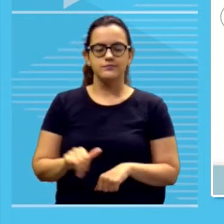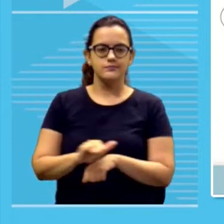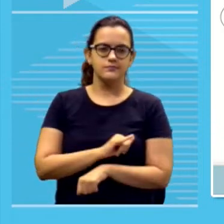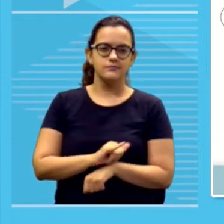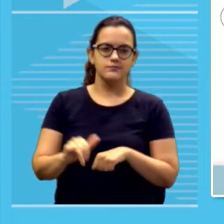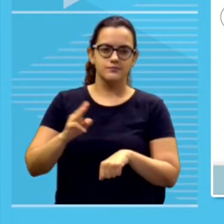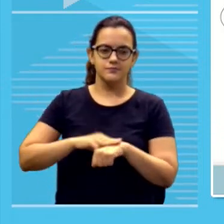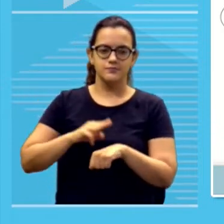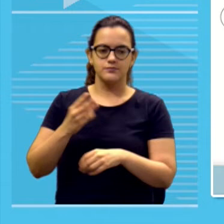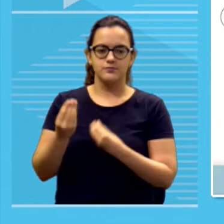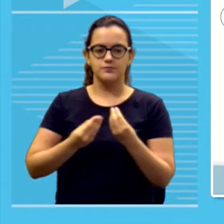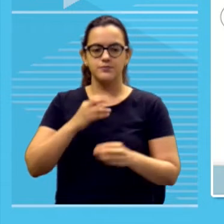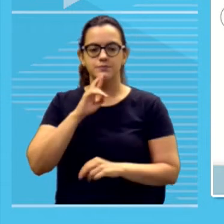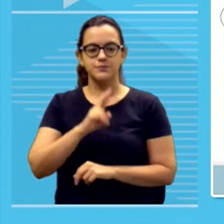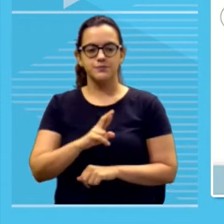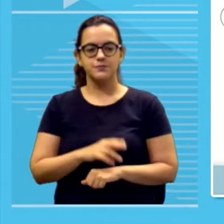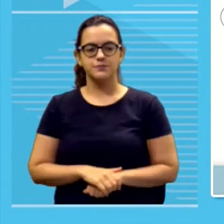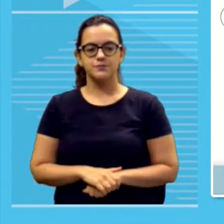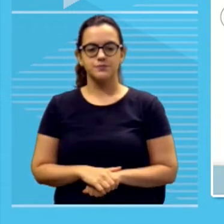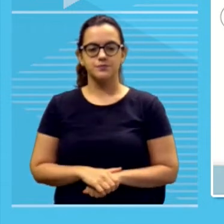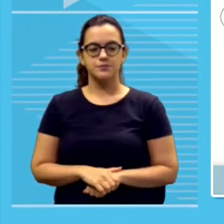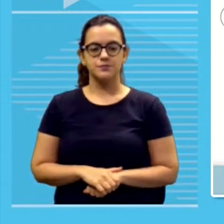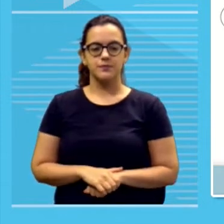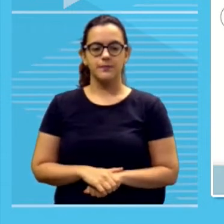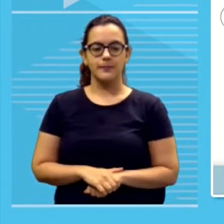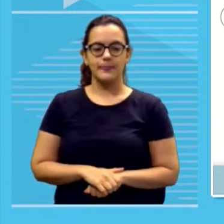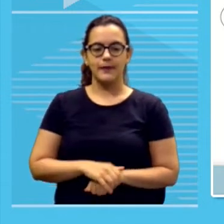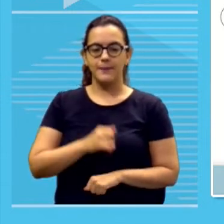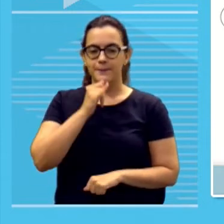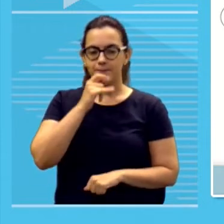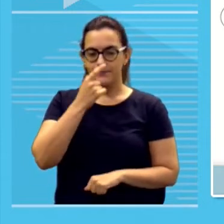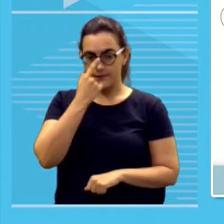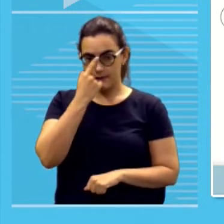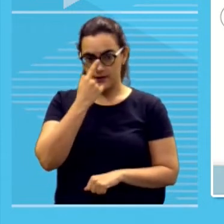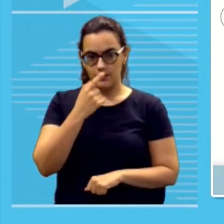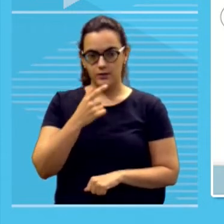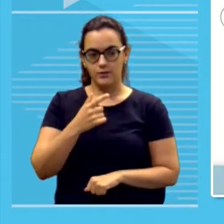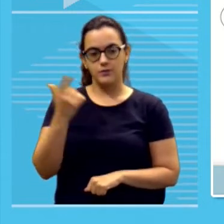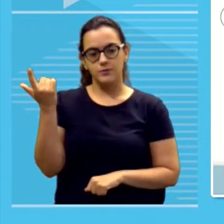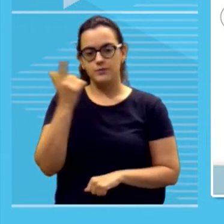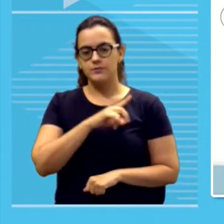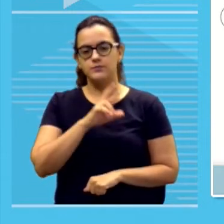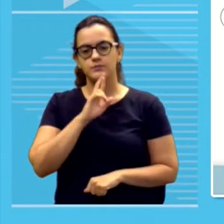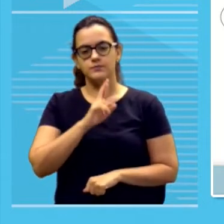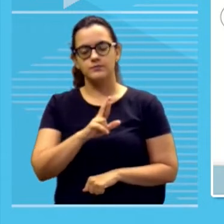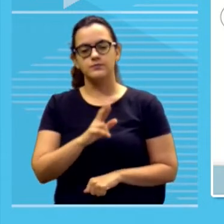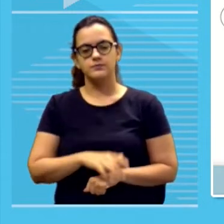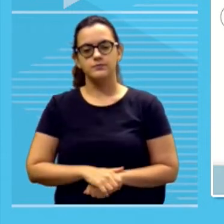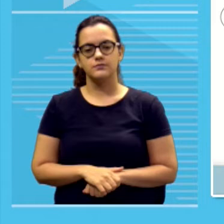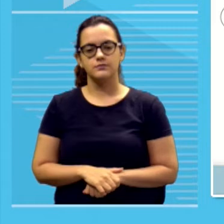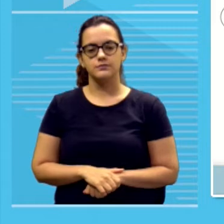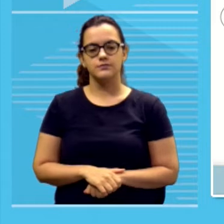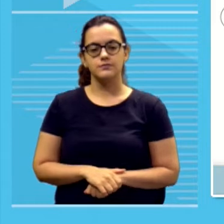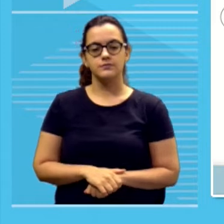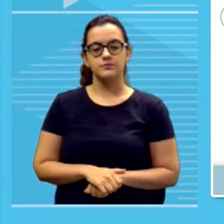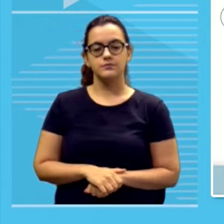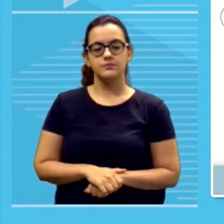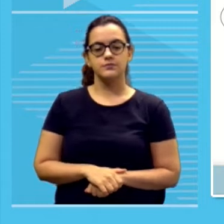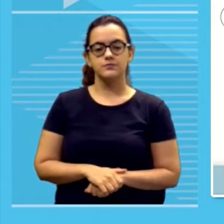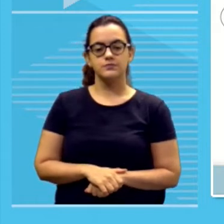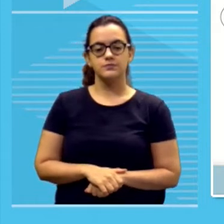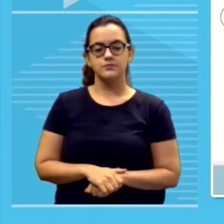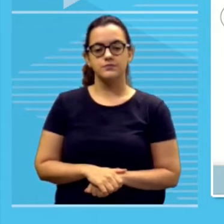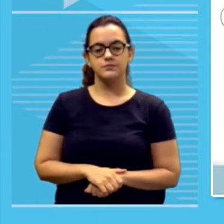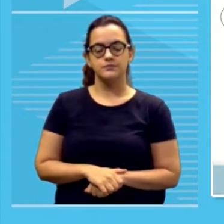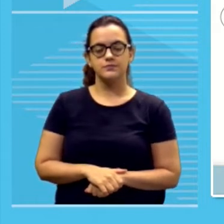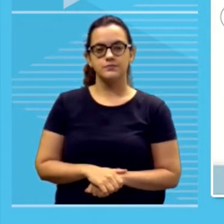que é a diferença em vez de ser AB eu botei pq que é justamente os pontos que ele me deu cara então que